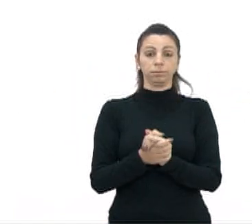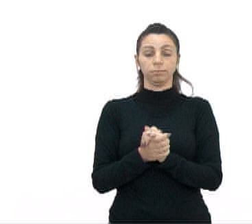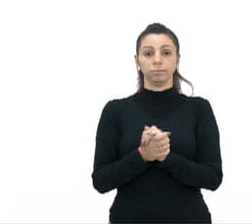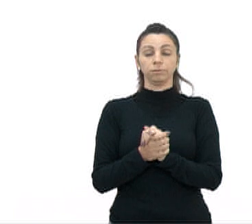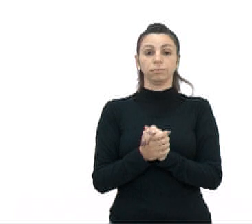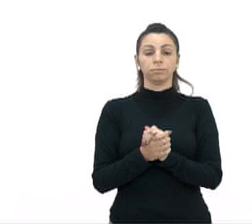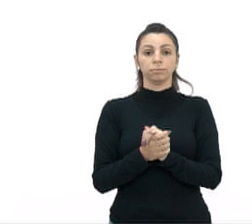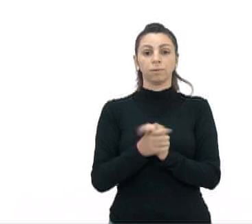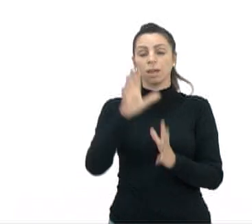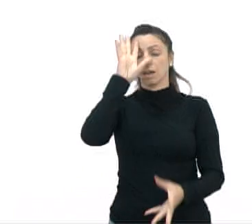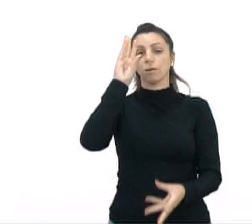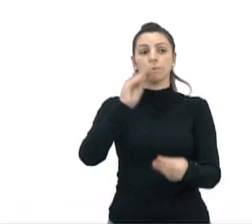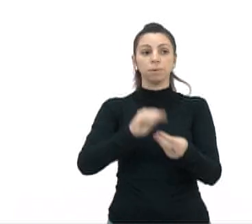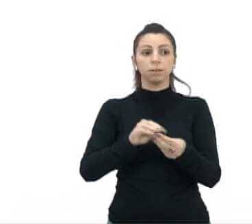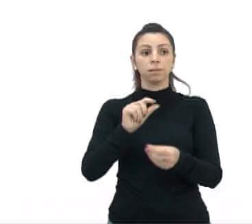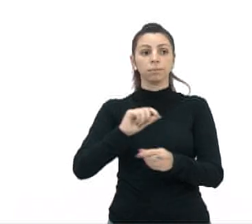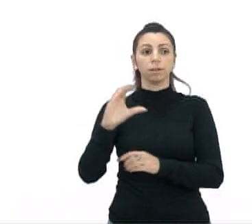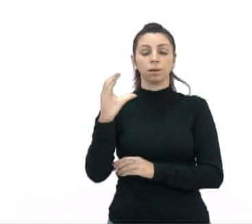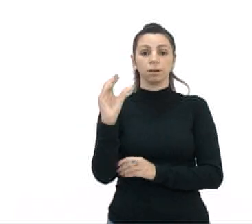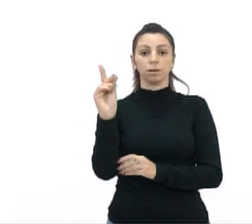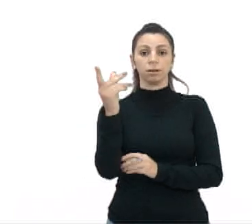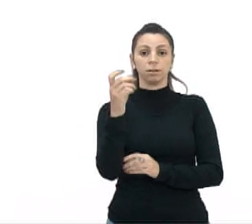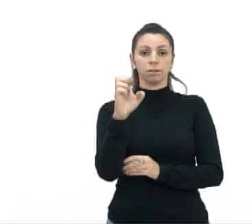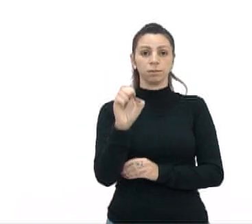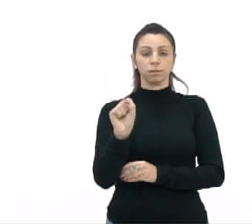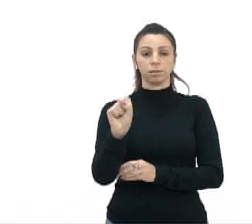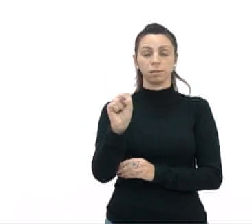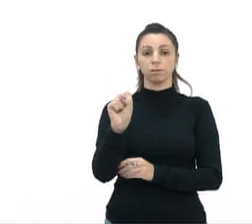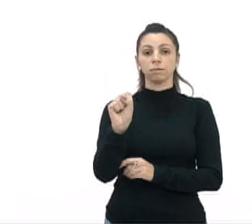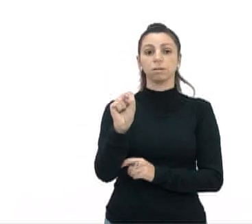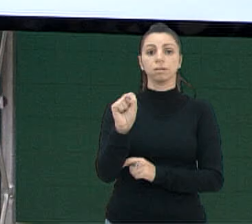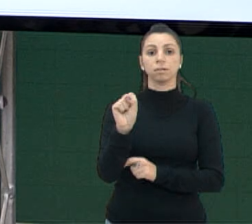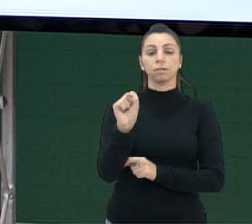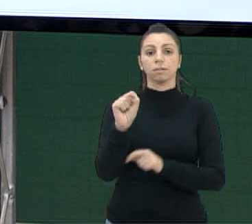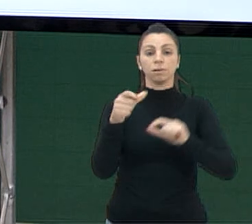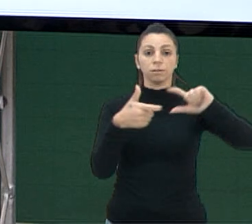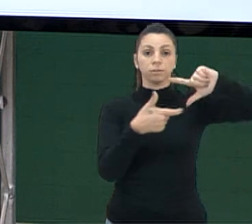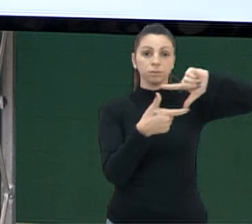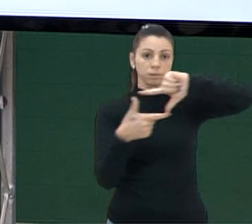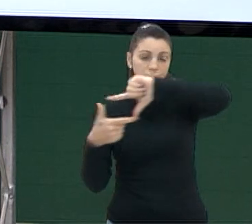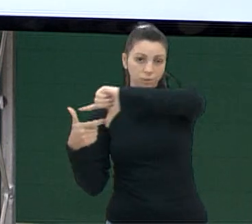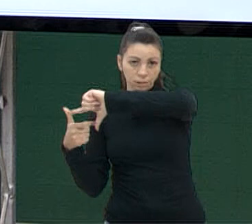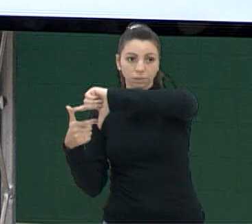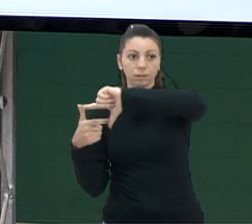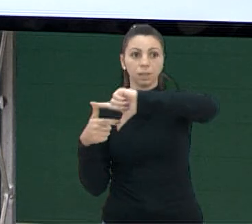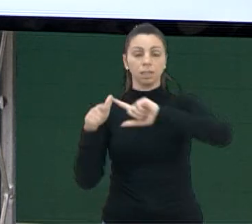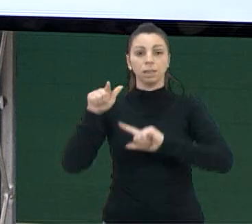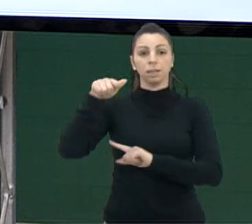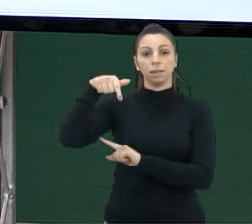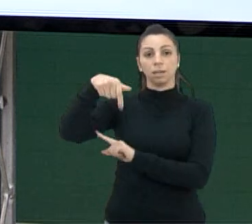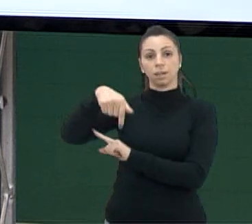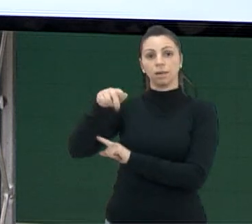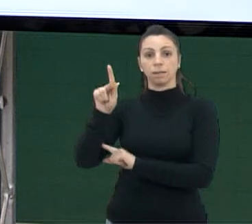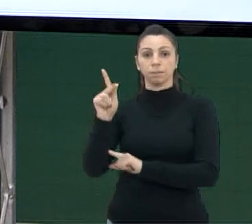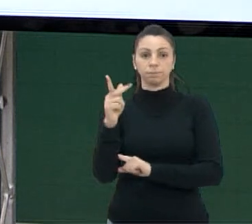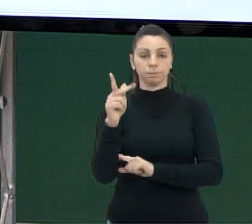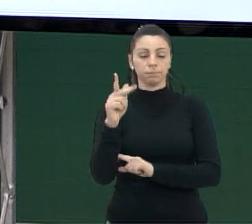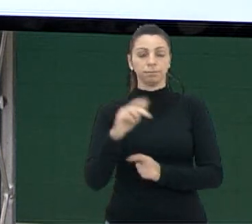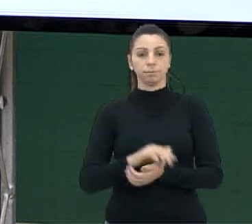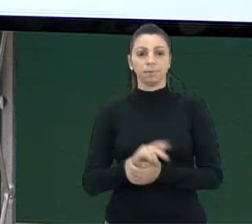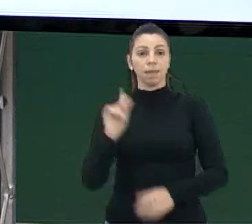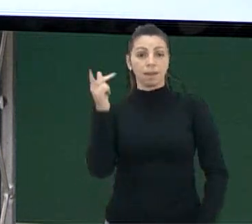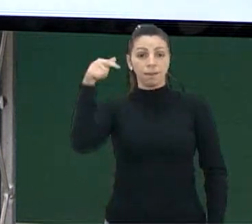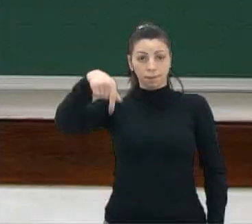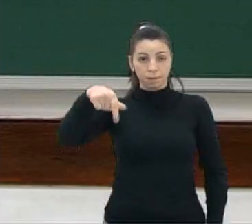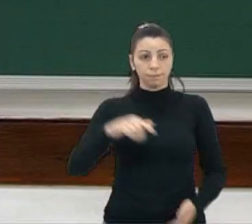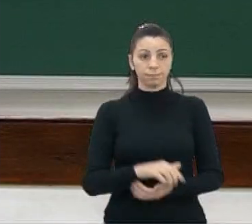de charge, tiras e HQs, precisa percebermos as condições de produção. Bom,